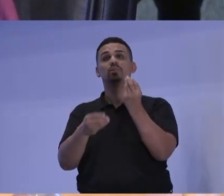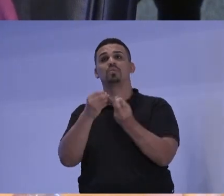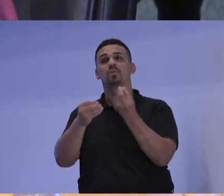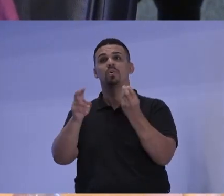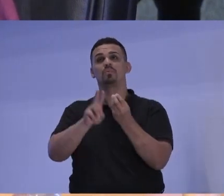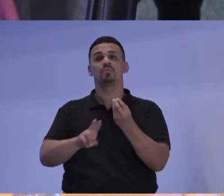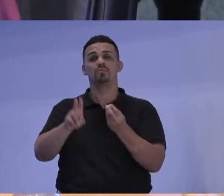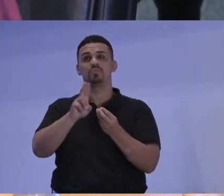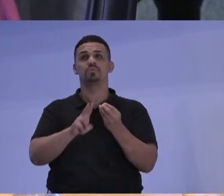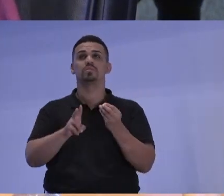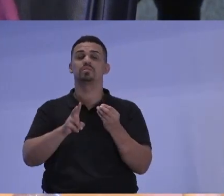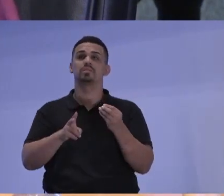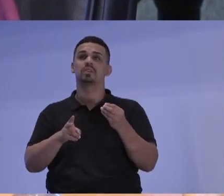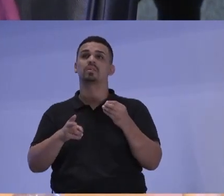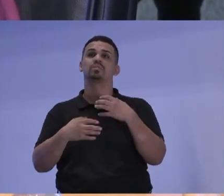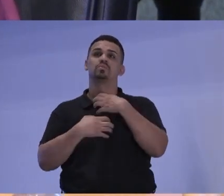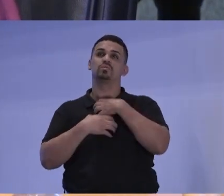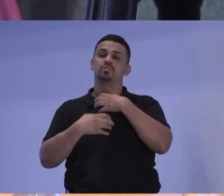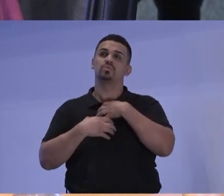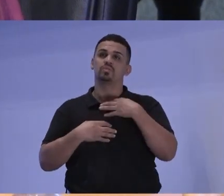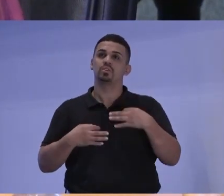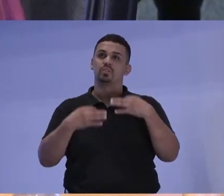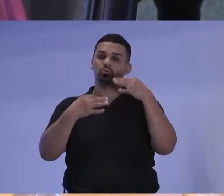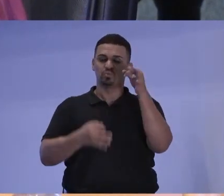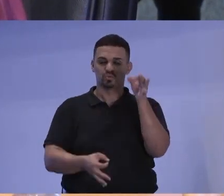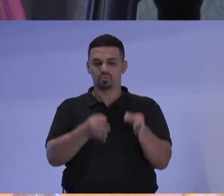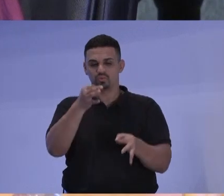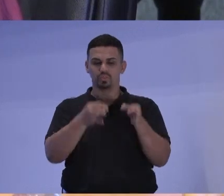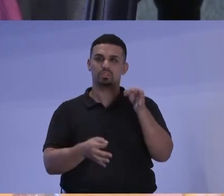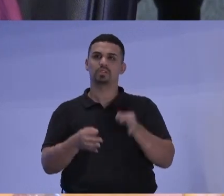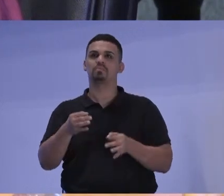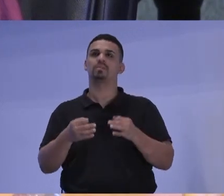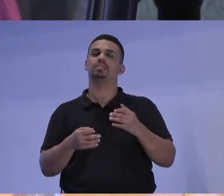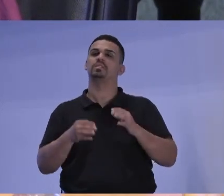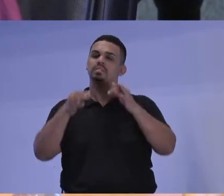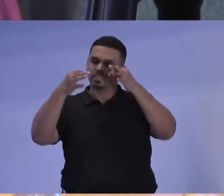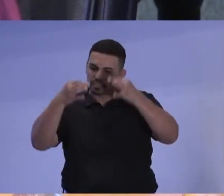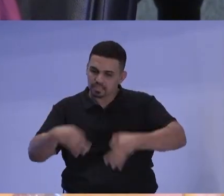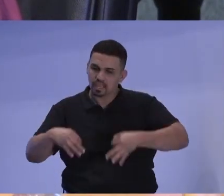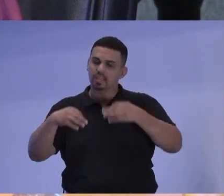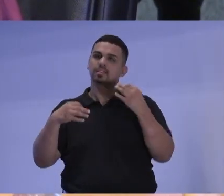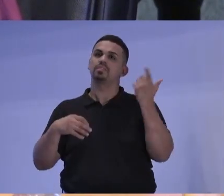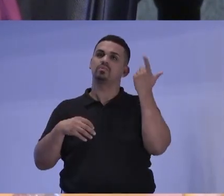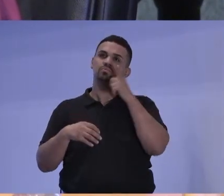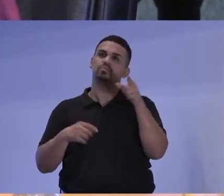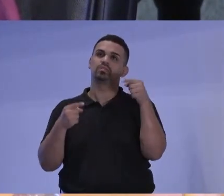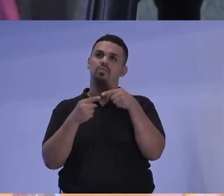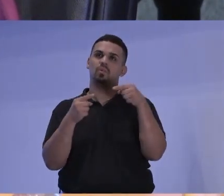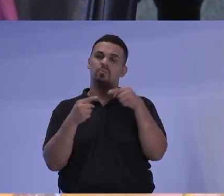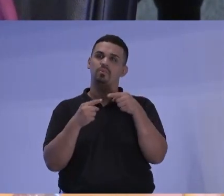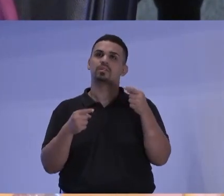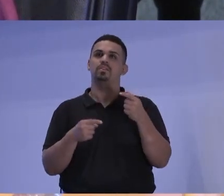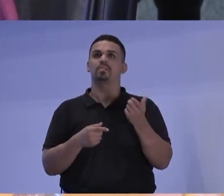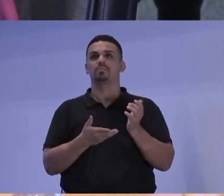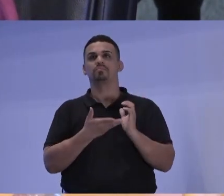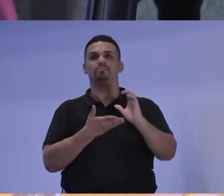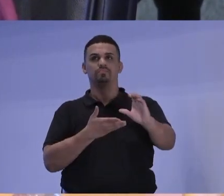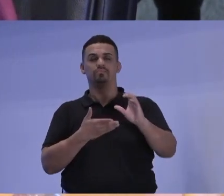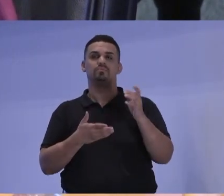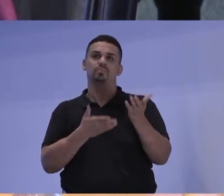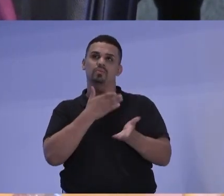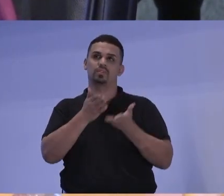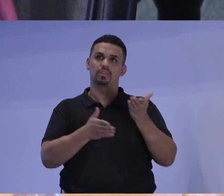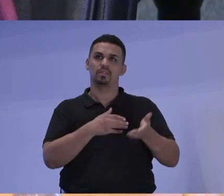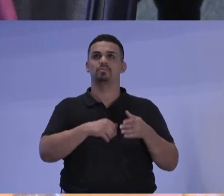usava de uma forma juridicamente respaldada e de uma maneira mais adequada para atingir os objetivos de qualificar as ações de Hansen no